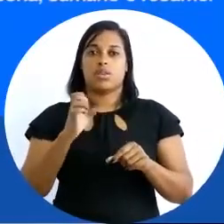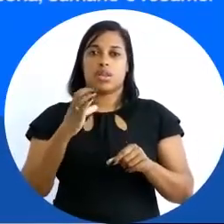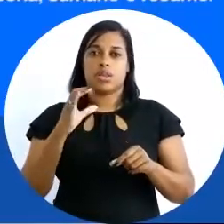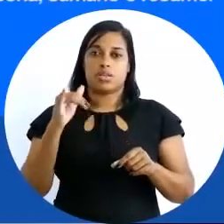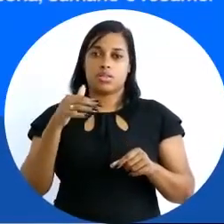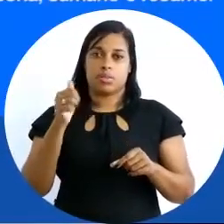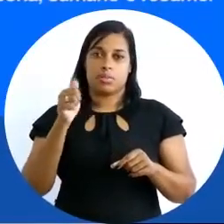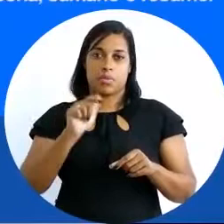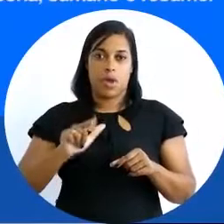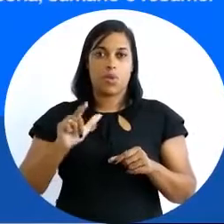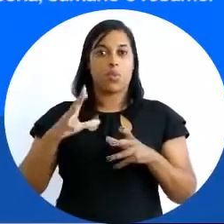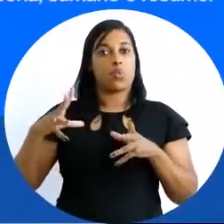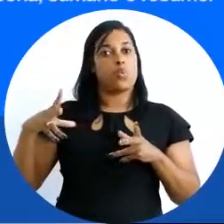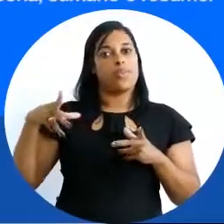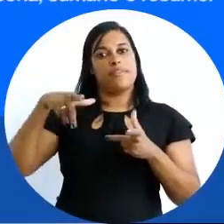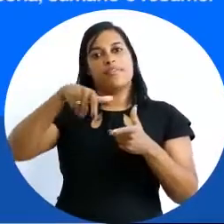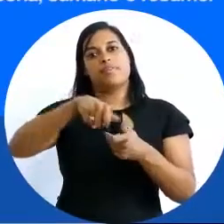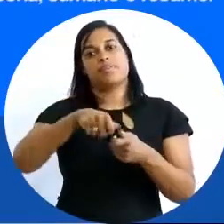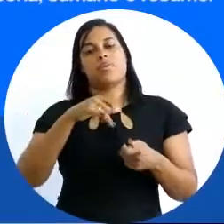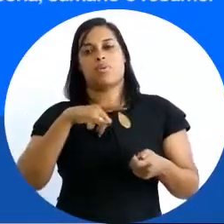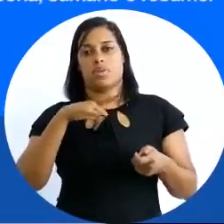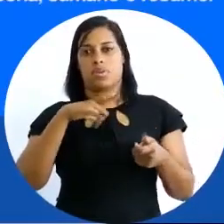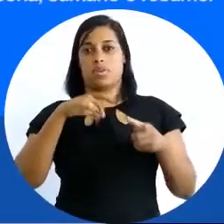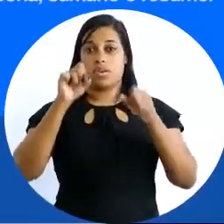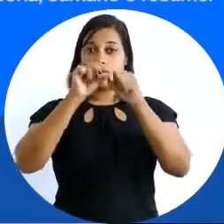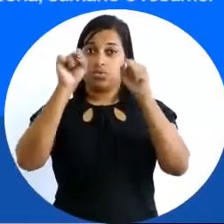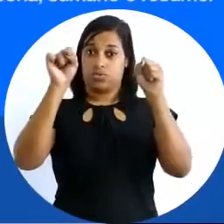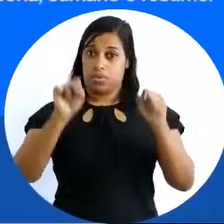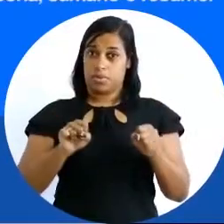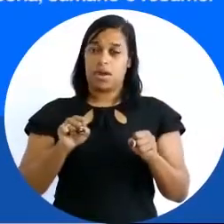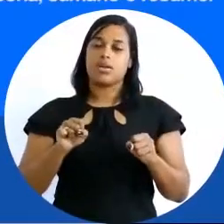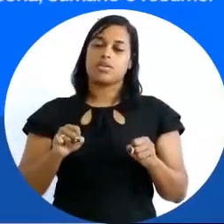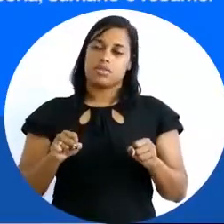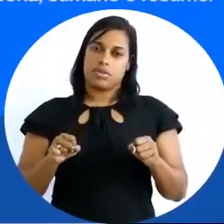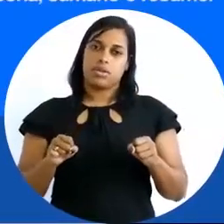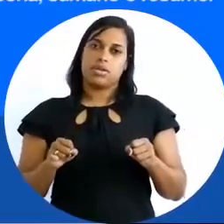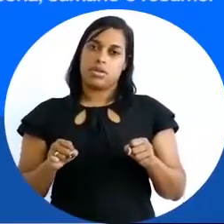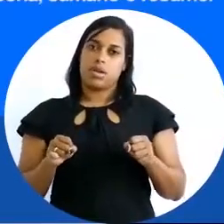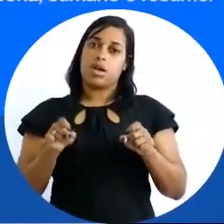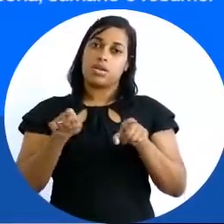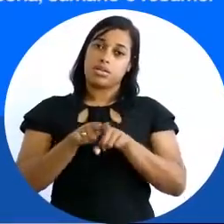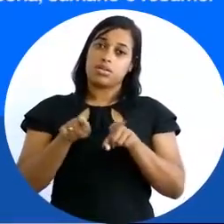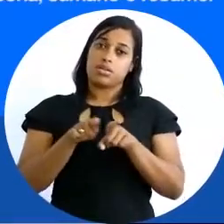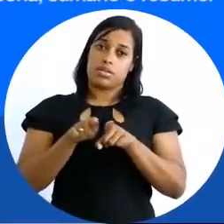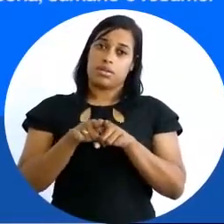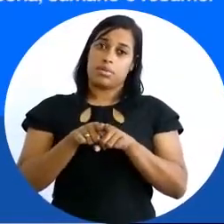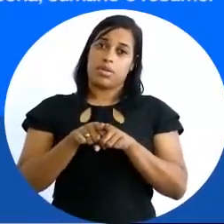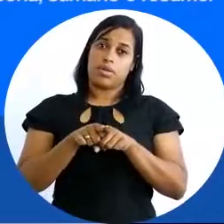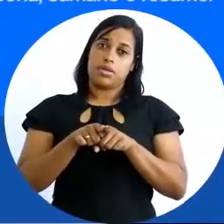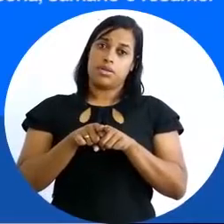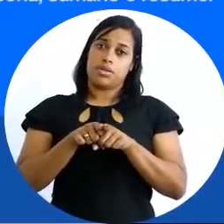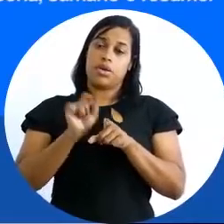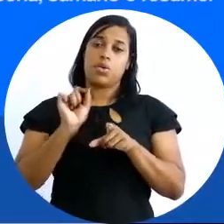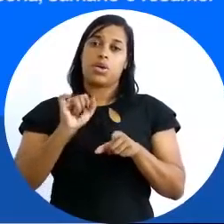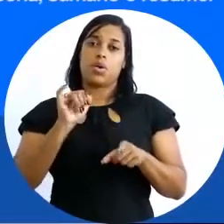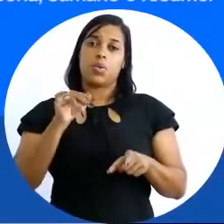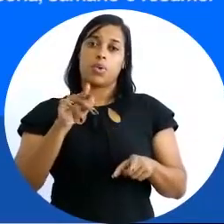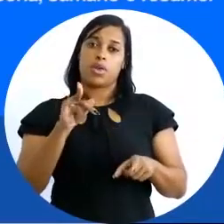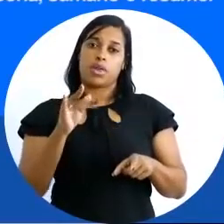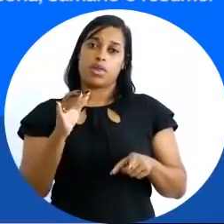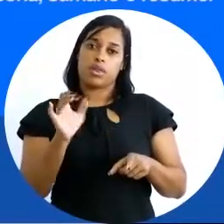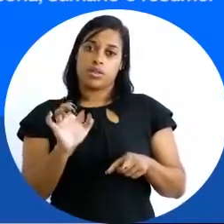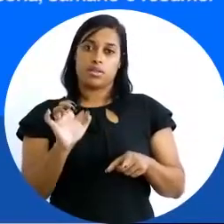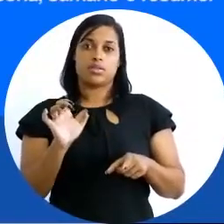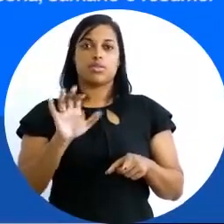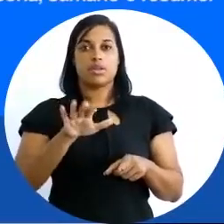para vocês. Existe a parte sistemática, a parte hierarquizada, e existe a parte que é o índice, que é um volume